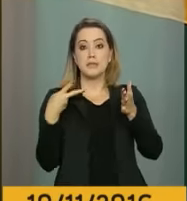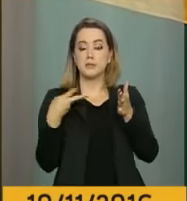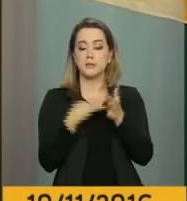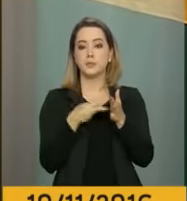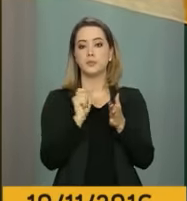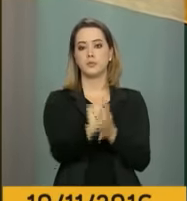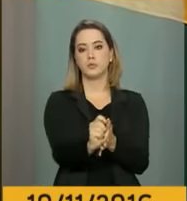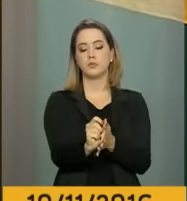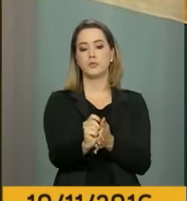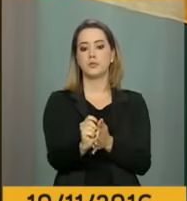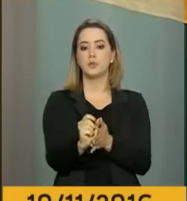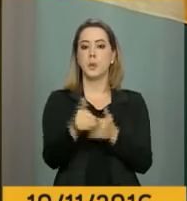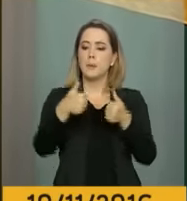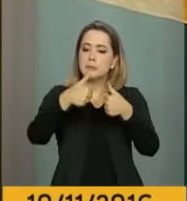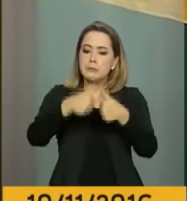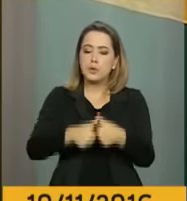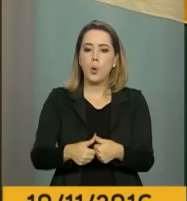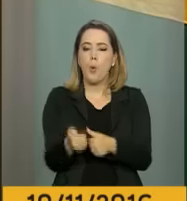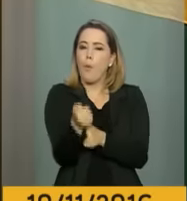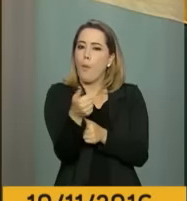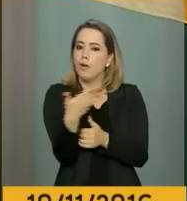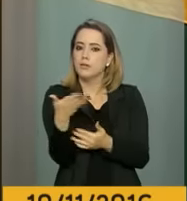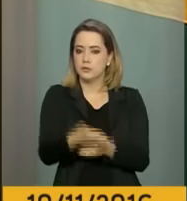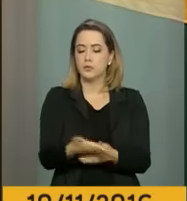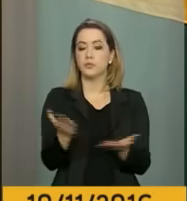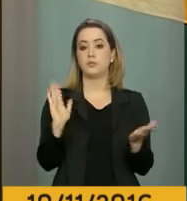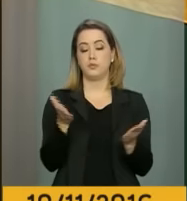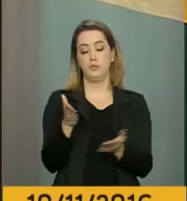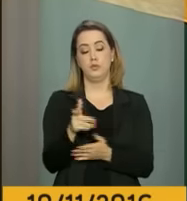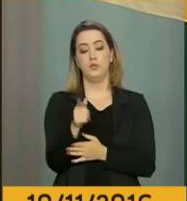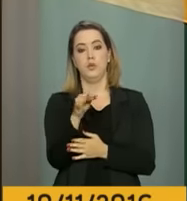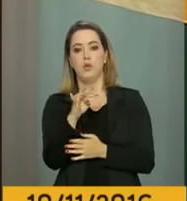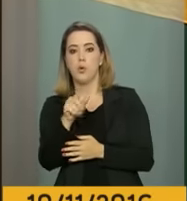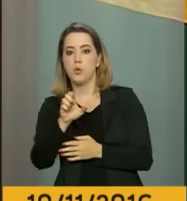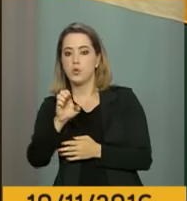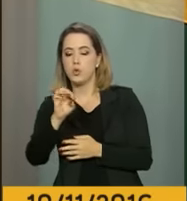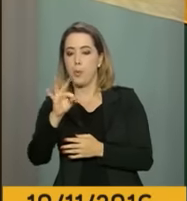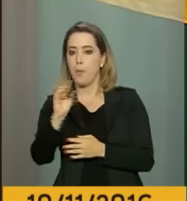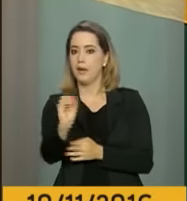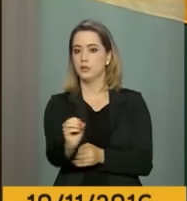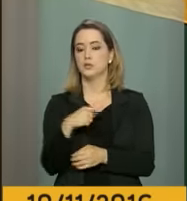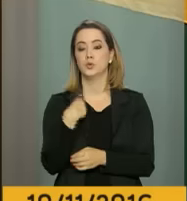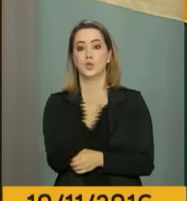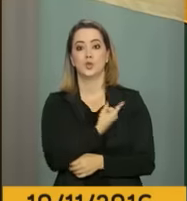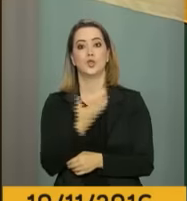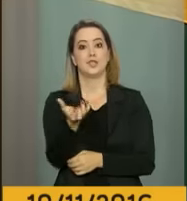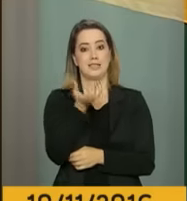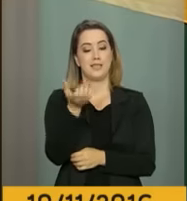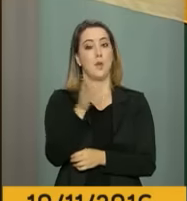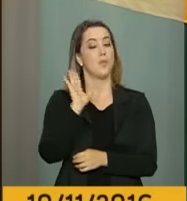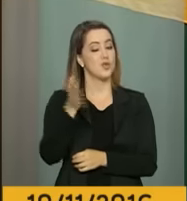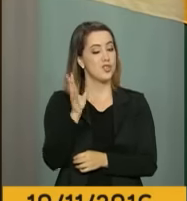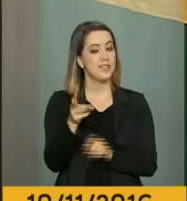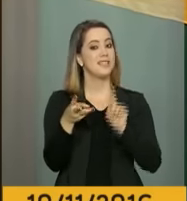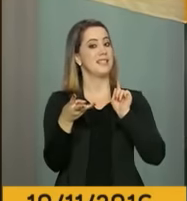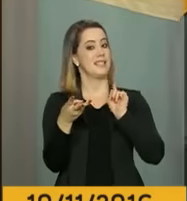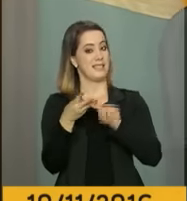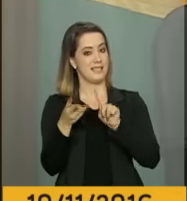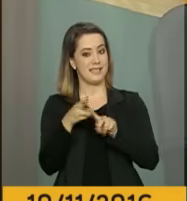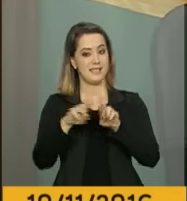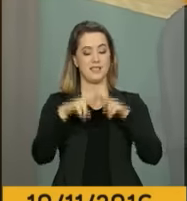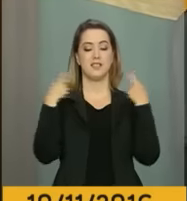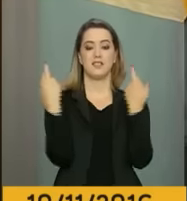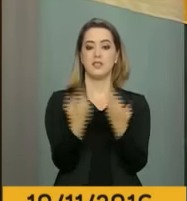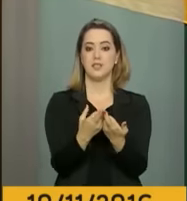que, muito brevemente, Gilberto Kassab, nós poderemos e desejamos fazer uma terceira reunião onde venhamos